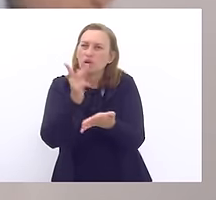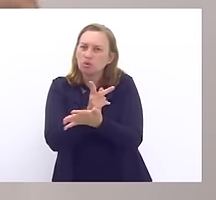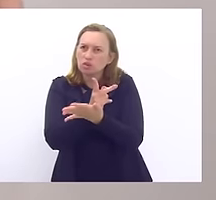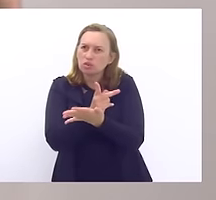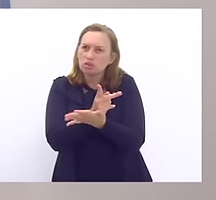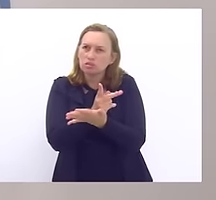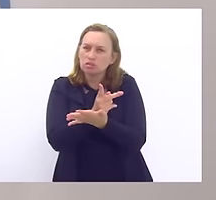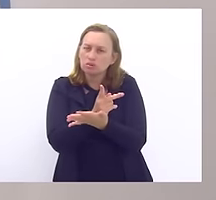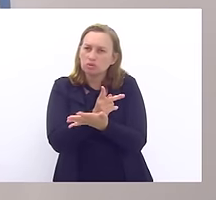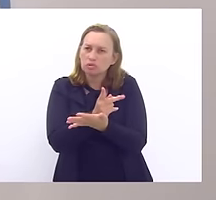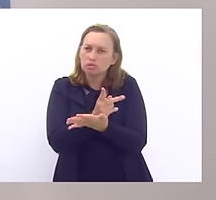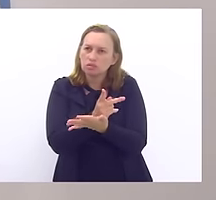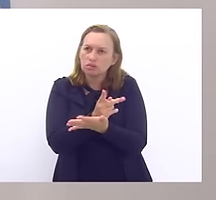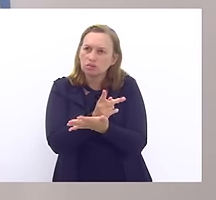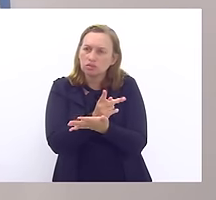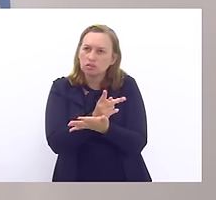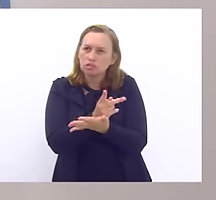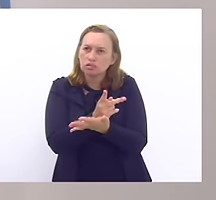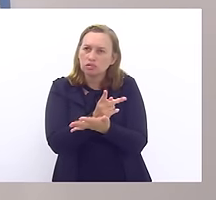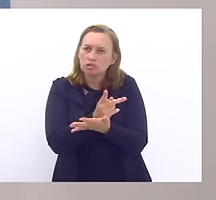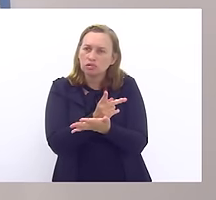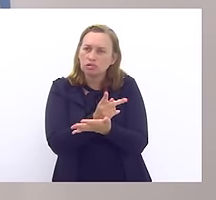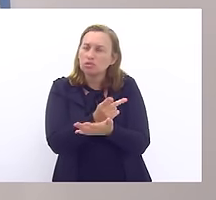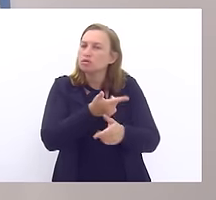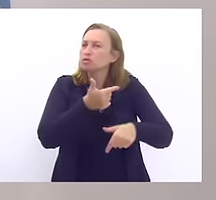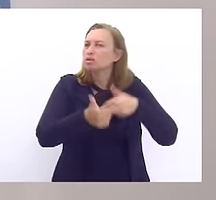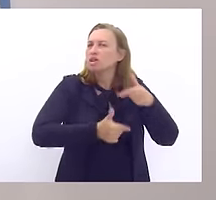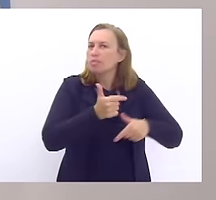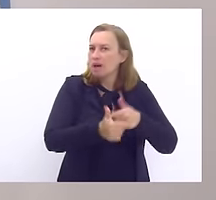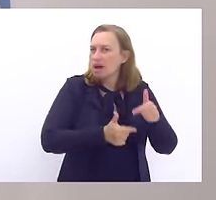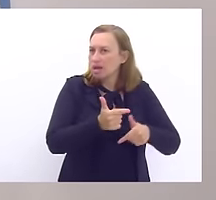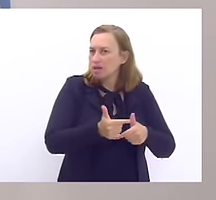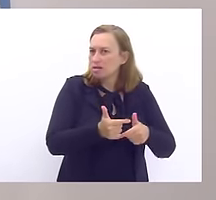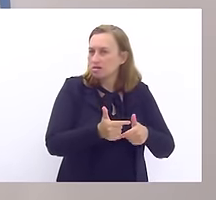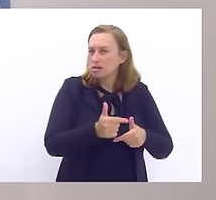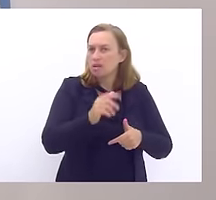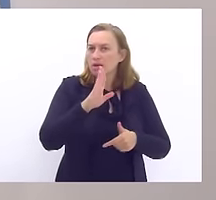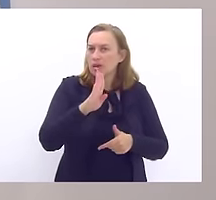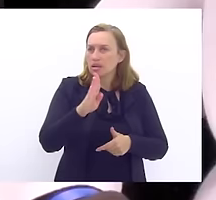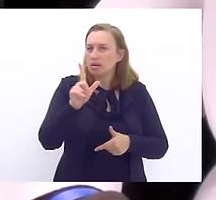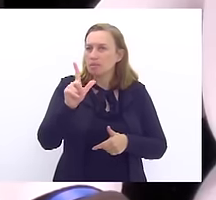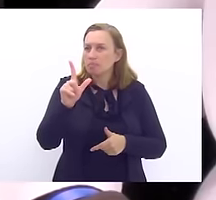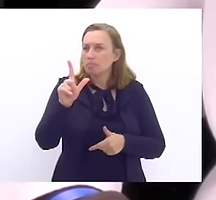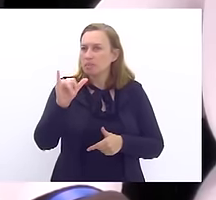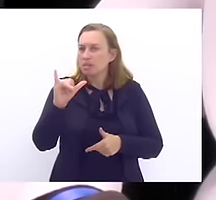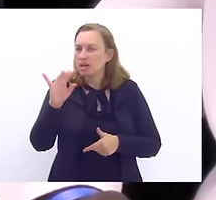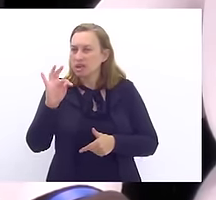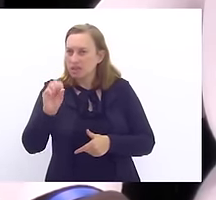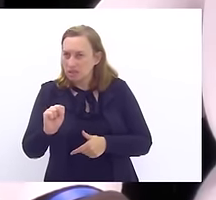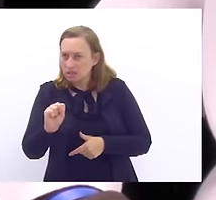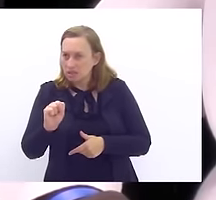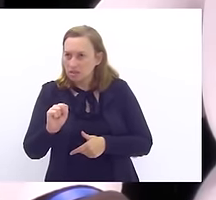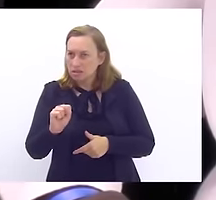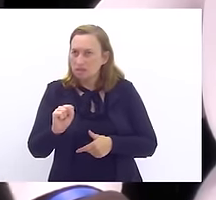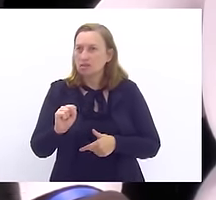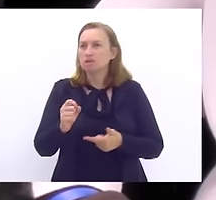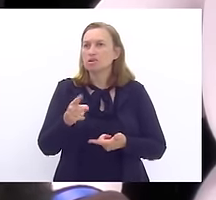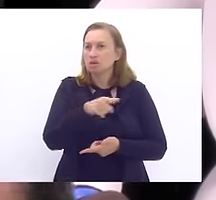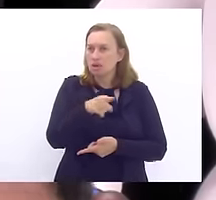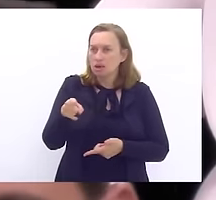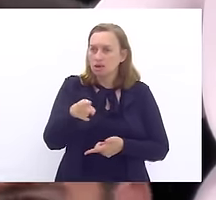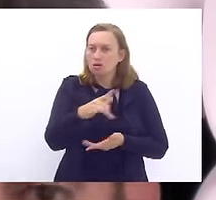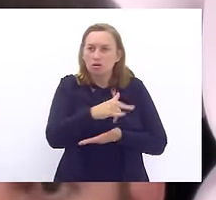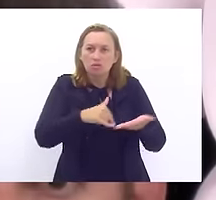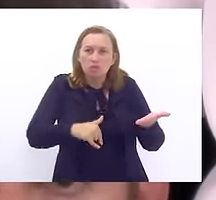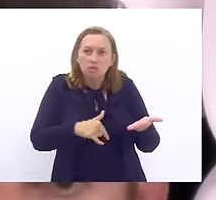na ocorrência das operações denominada blitz a esses documentos a defesa pretende Doutor não tem